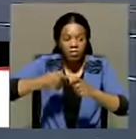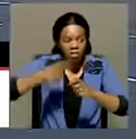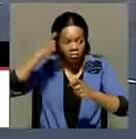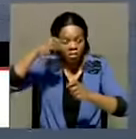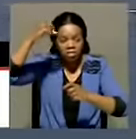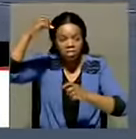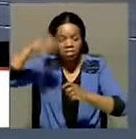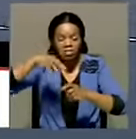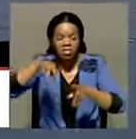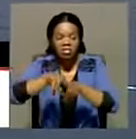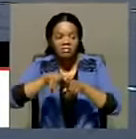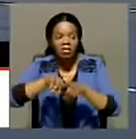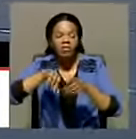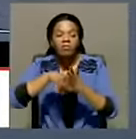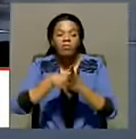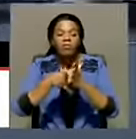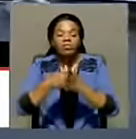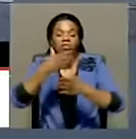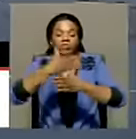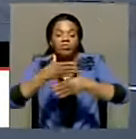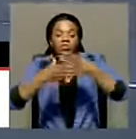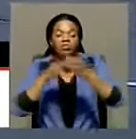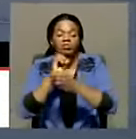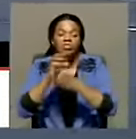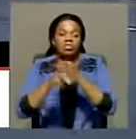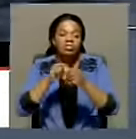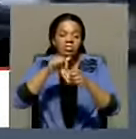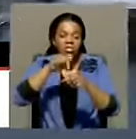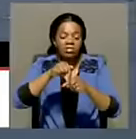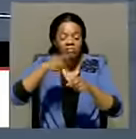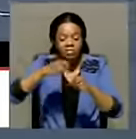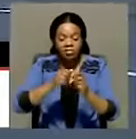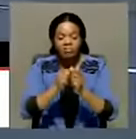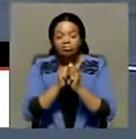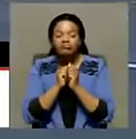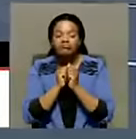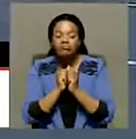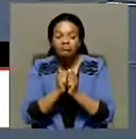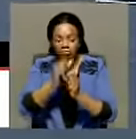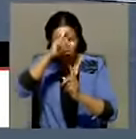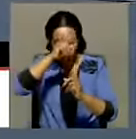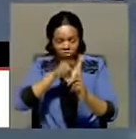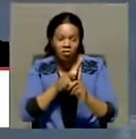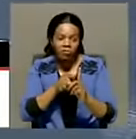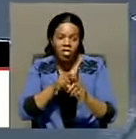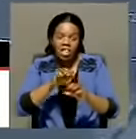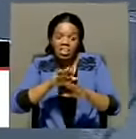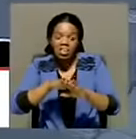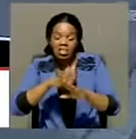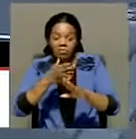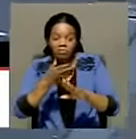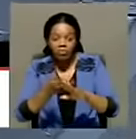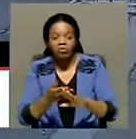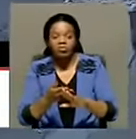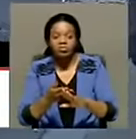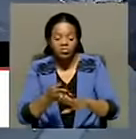para Investimentos do Conselho Nacional. E 30 minutos depois recebe Scott Nathan,